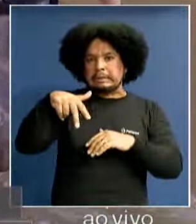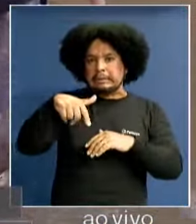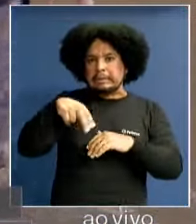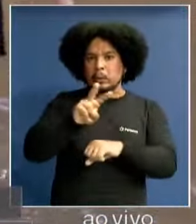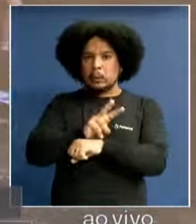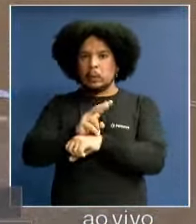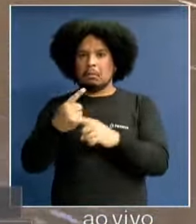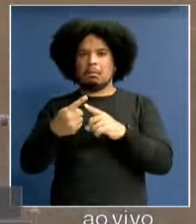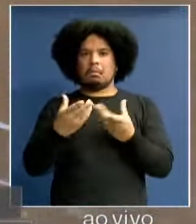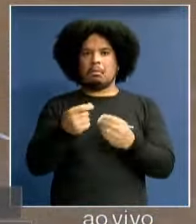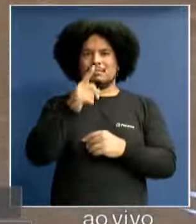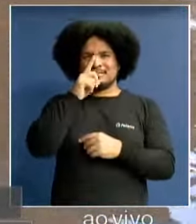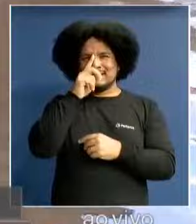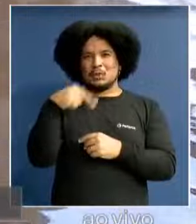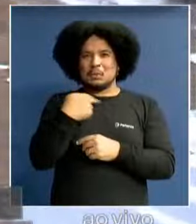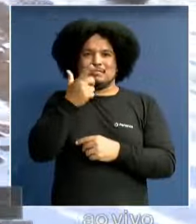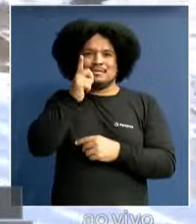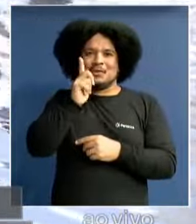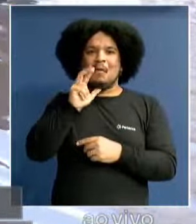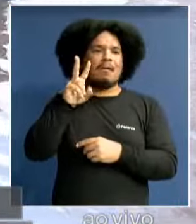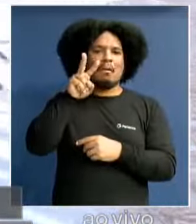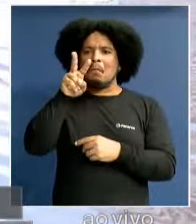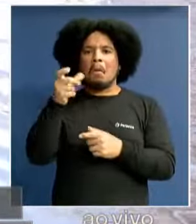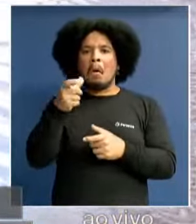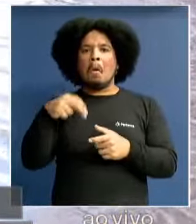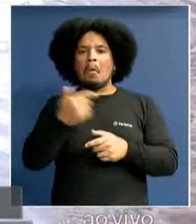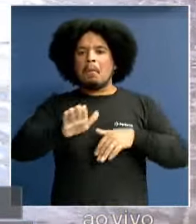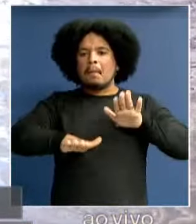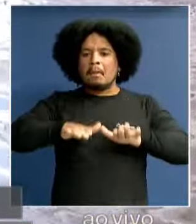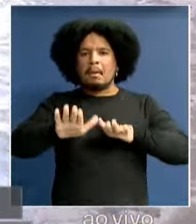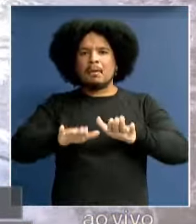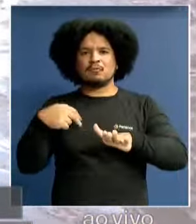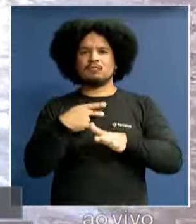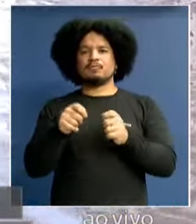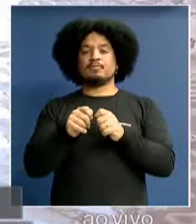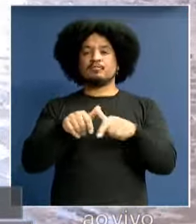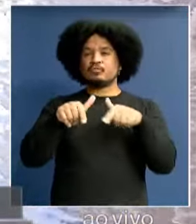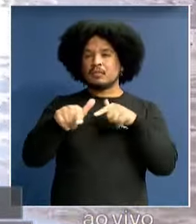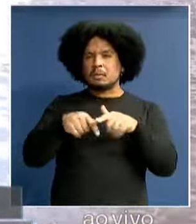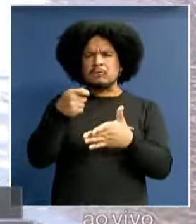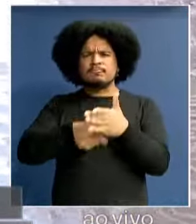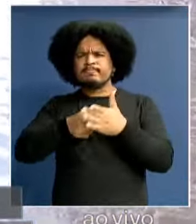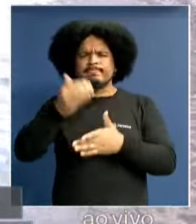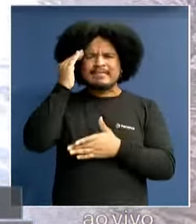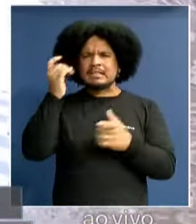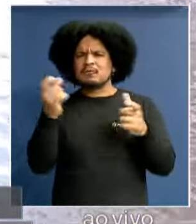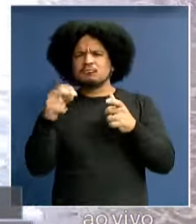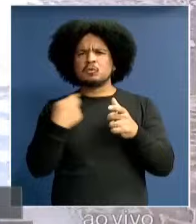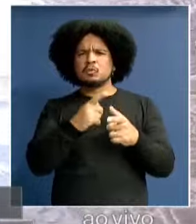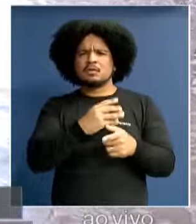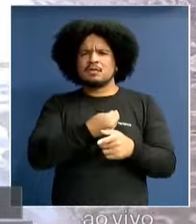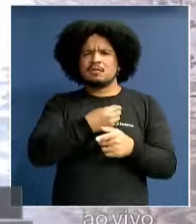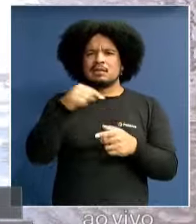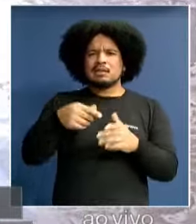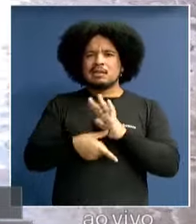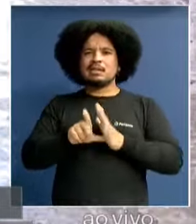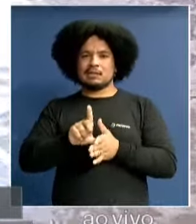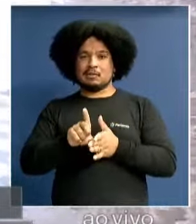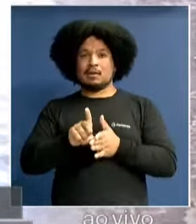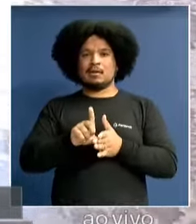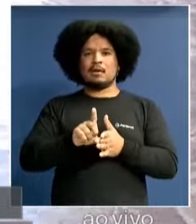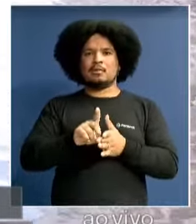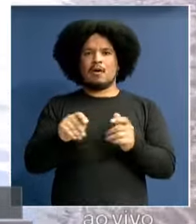perigo por aqui, porque a gente não consegue ver aonde que a gente está pisando. A gente fez um trabalho aqui de tentar entender onde é que a gente estava antes, para não